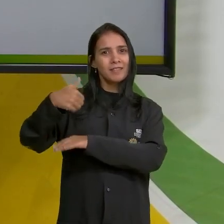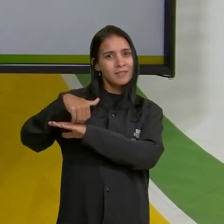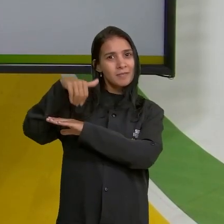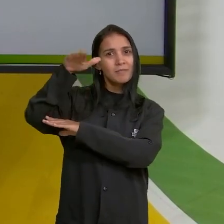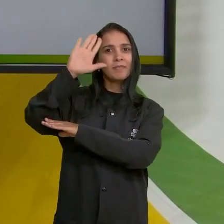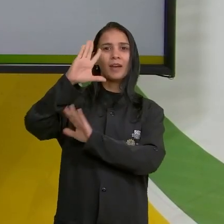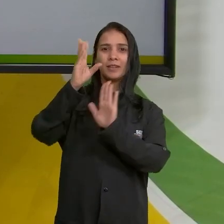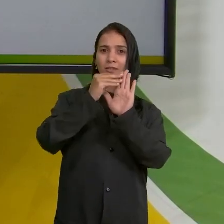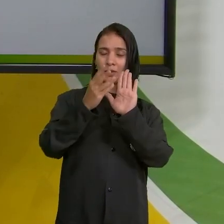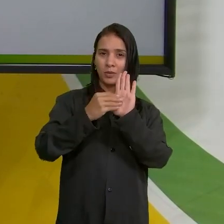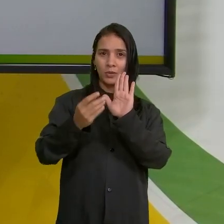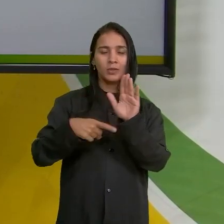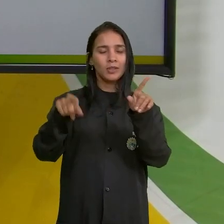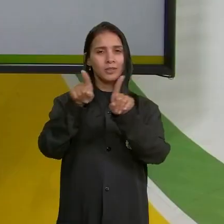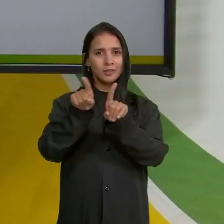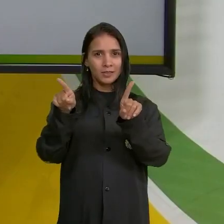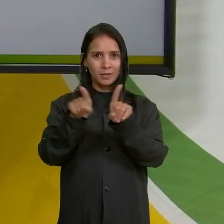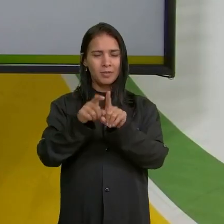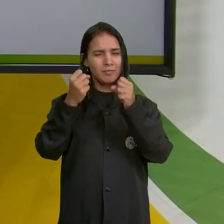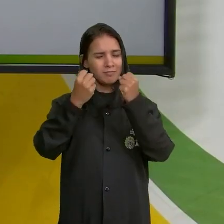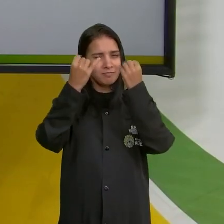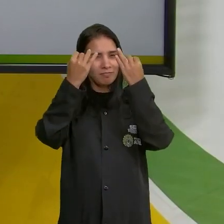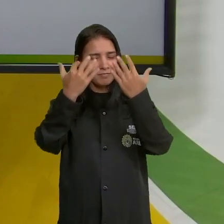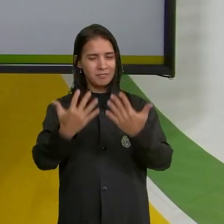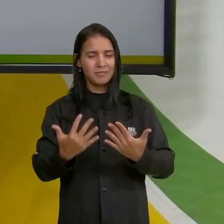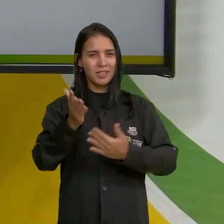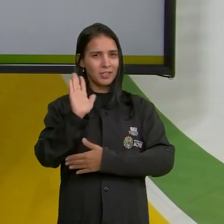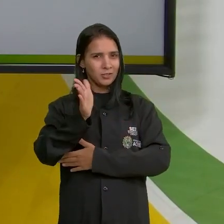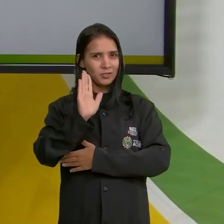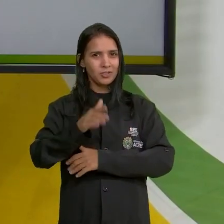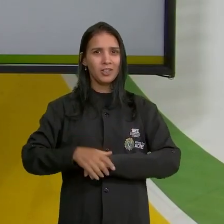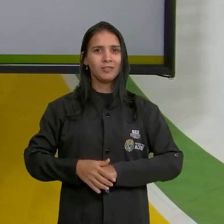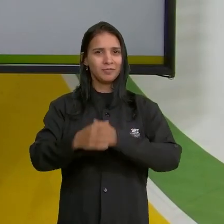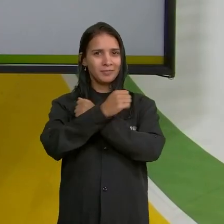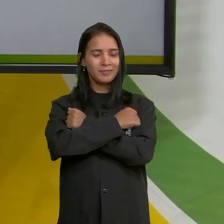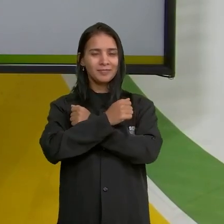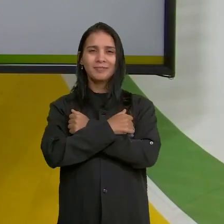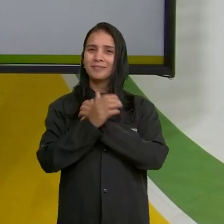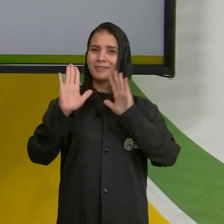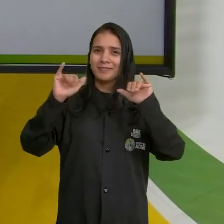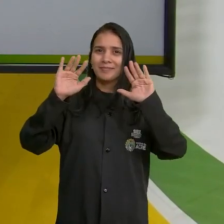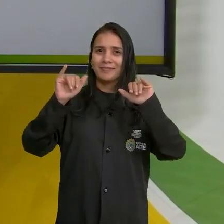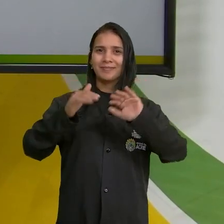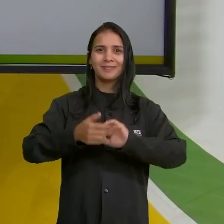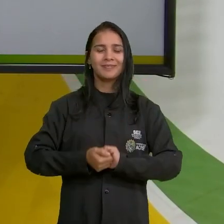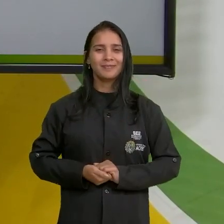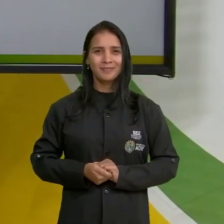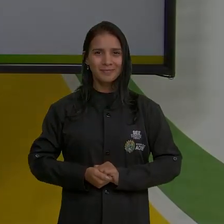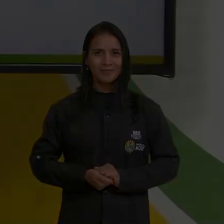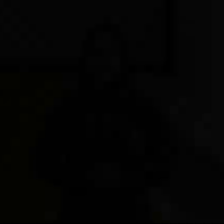conhecimento que estão lá muito bem explicados para vocês. Um abraço e até a próxima.